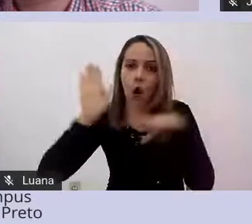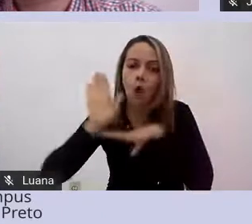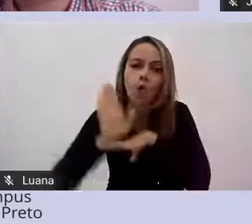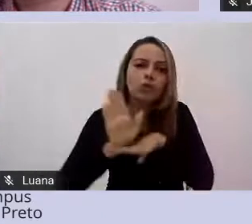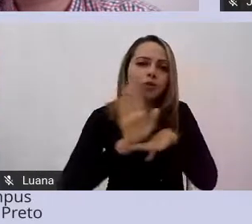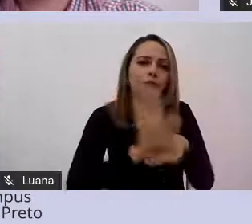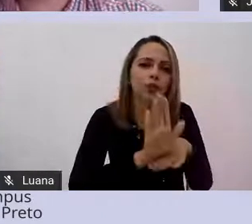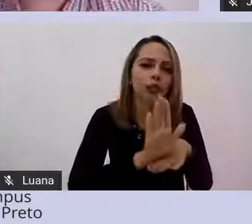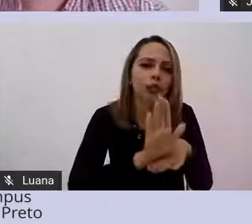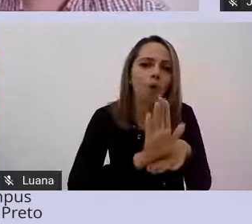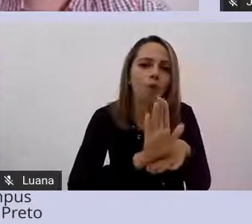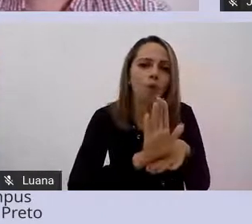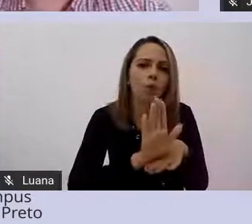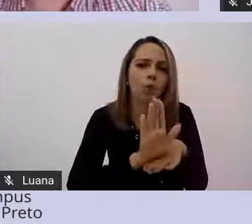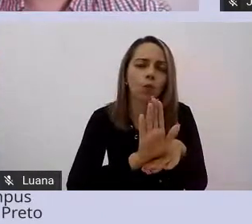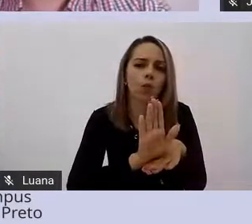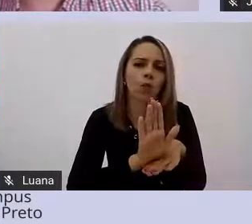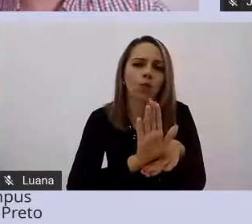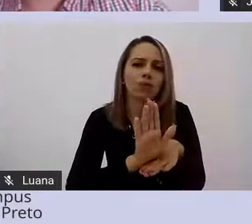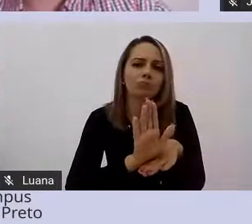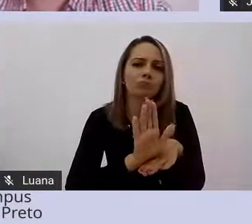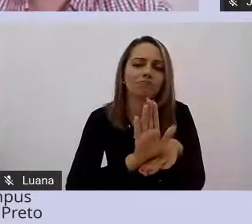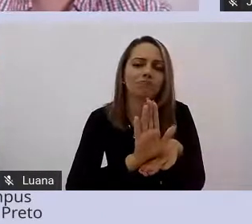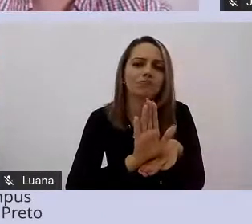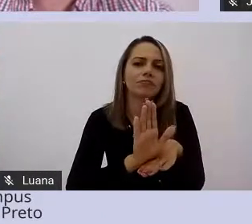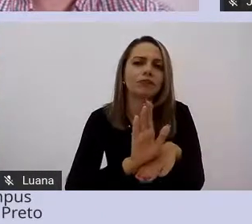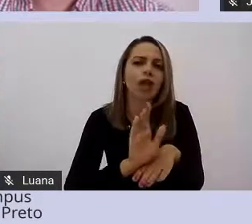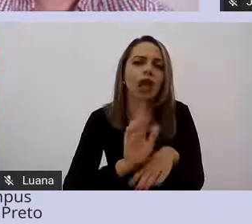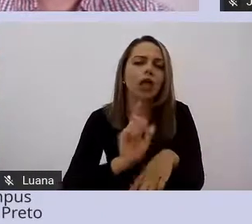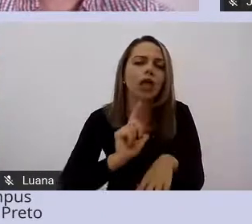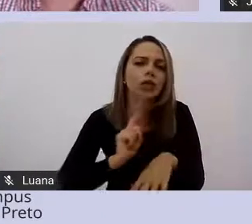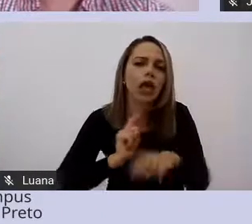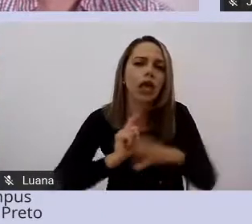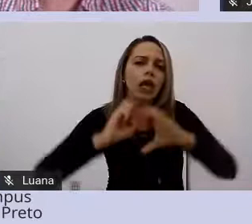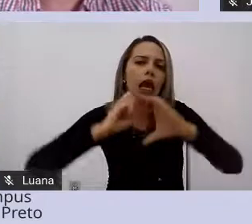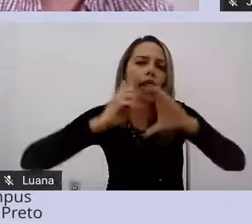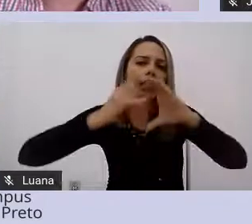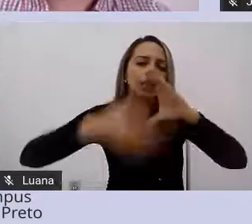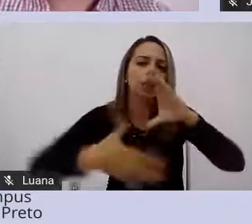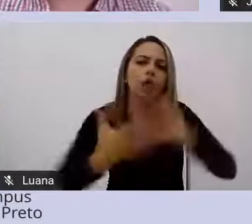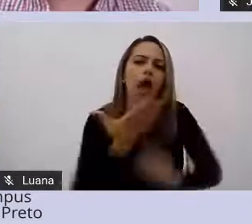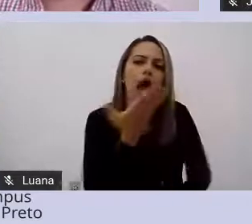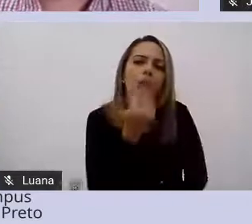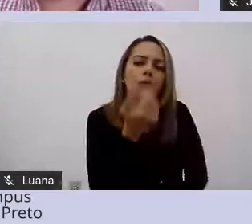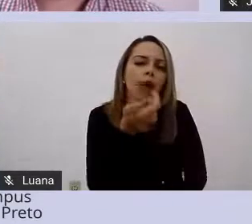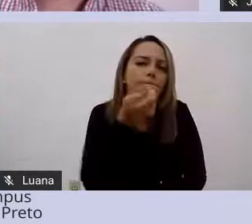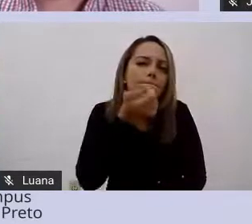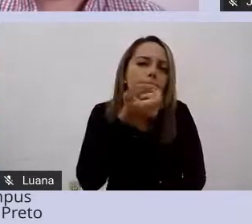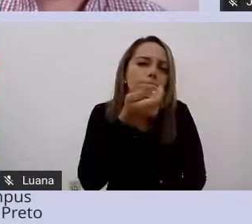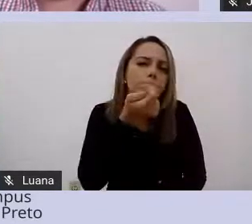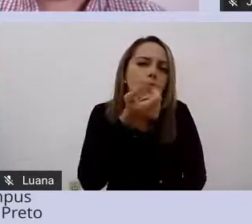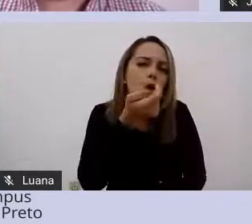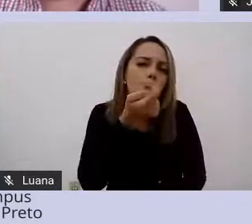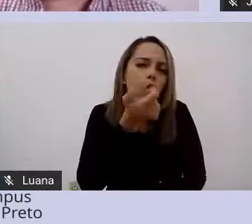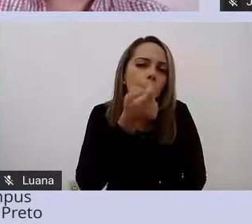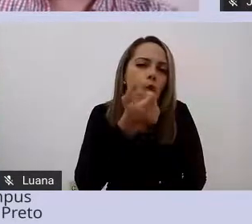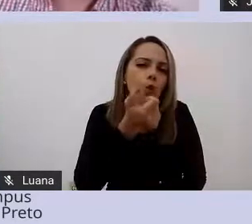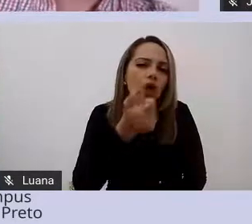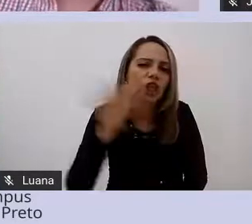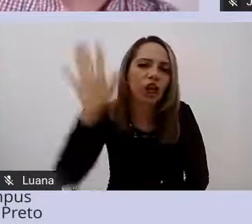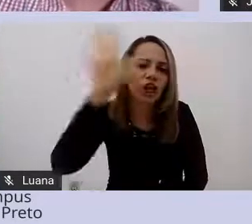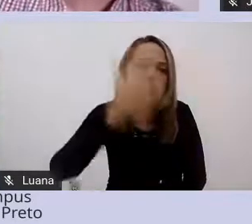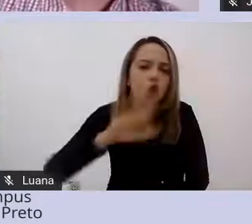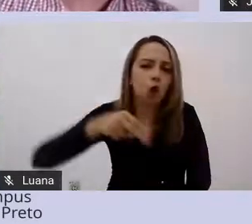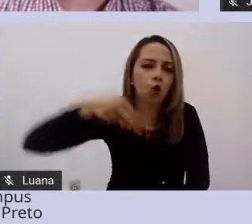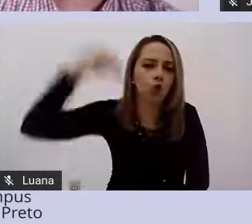efêmera, que deixou traços alimentares muito poucos no Nordeste, mas eles, por esses relatos, a